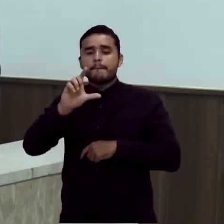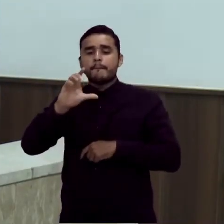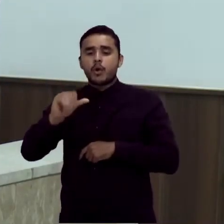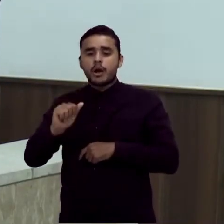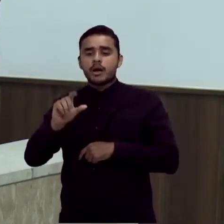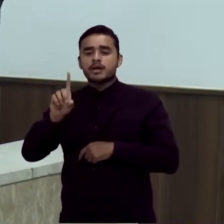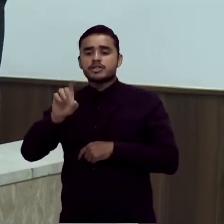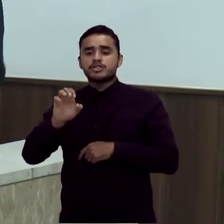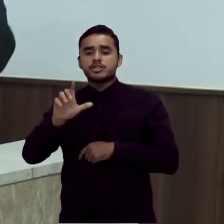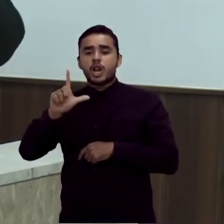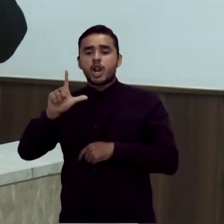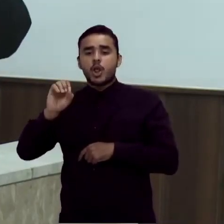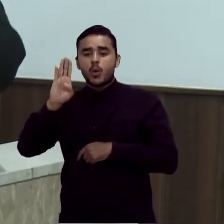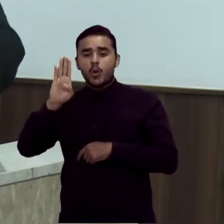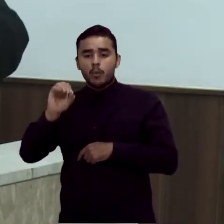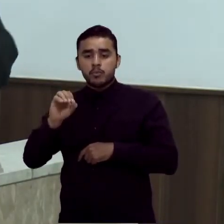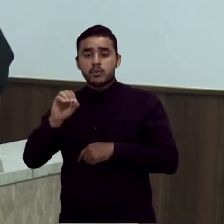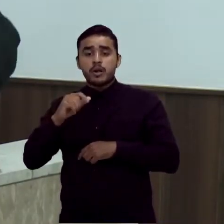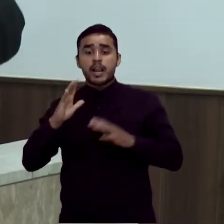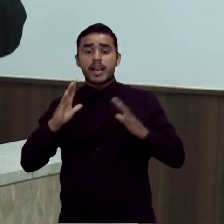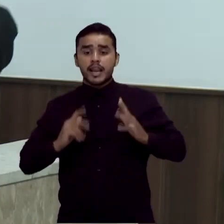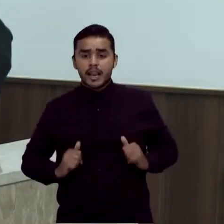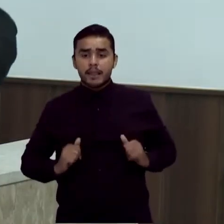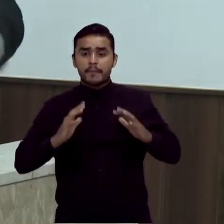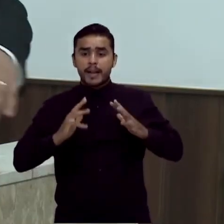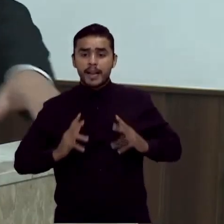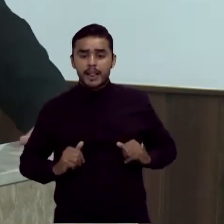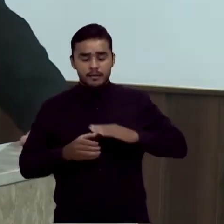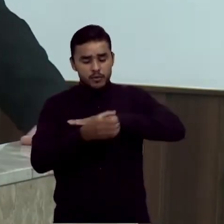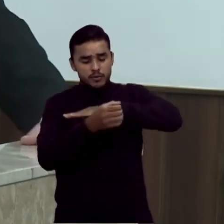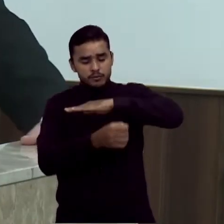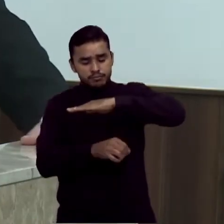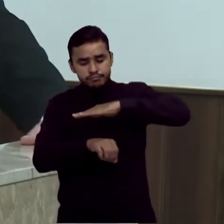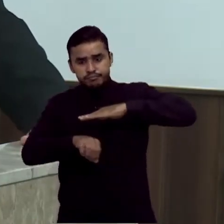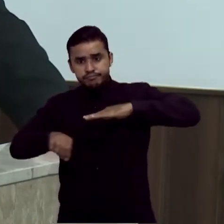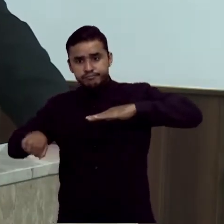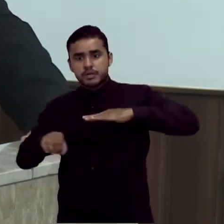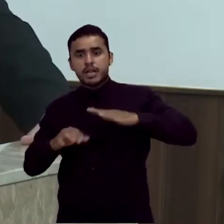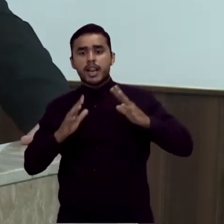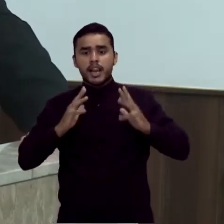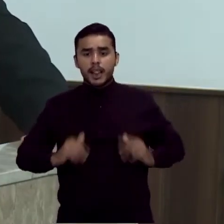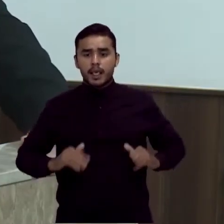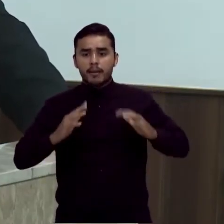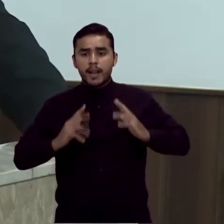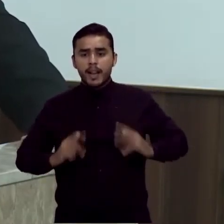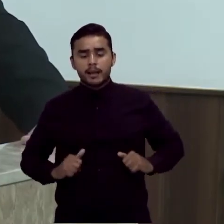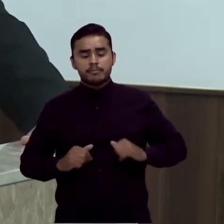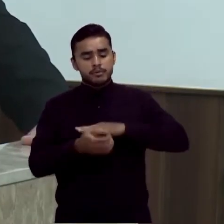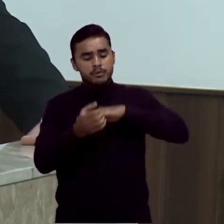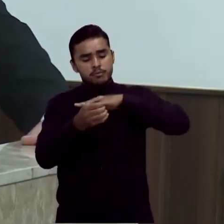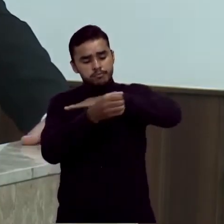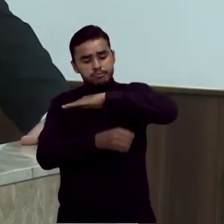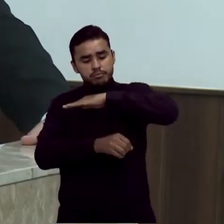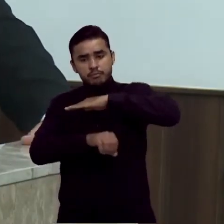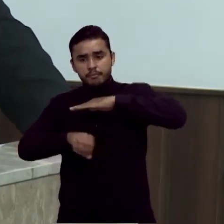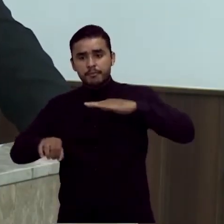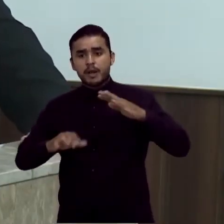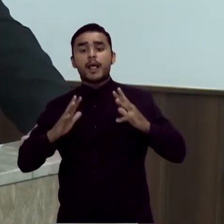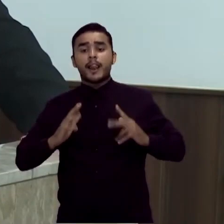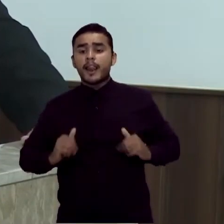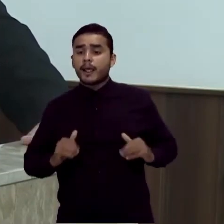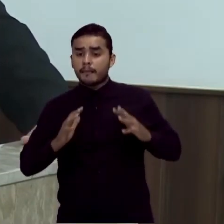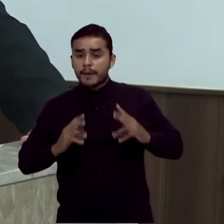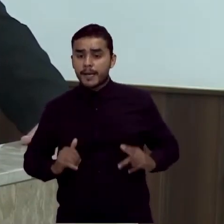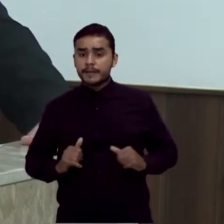a desentupição de boca de lobo. É constante isso na cidade de Fortaleza. E uma das soluções que nós já apresentamos, não